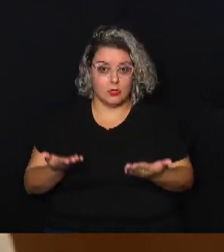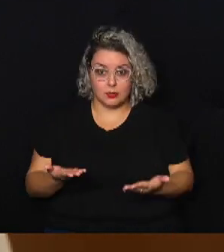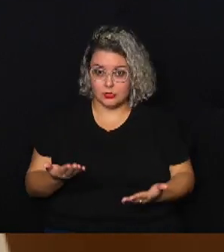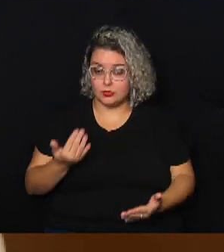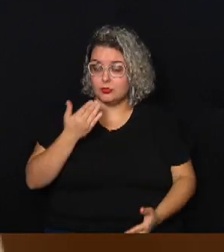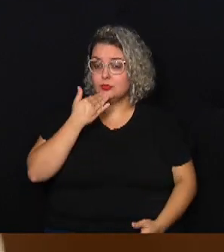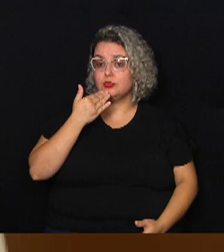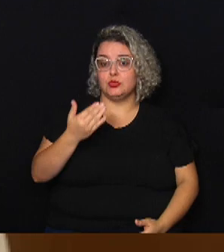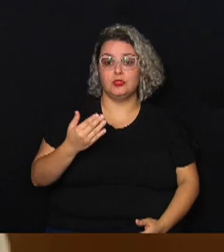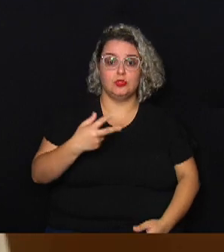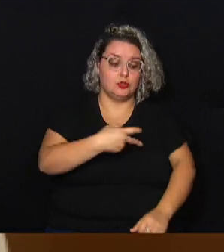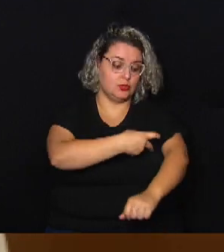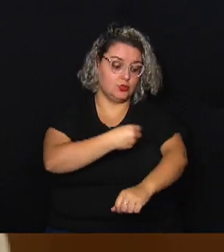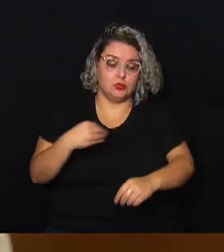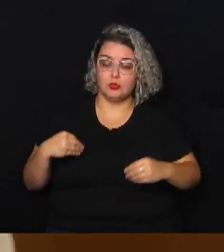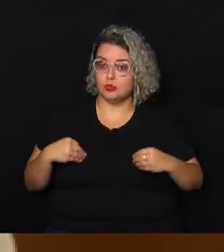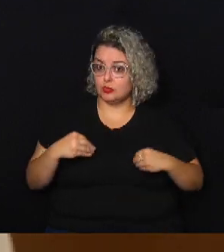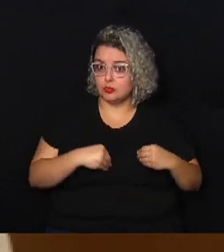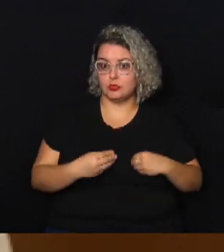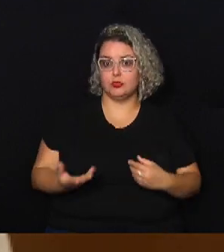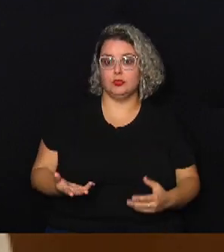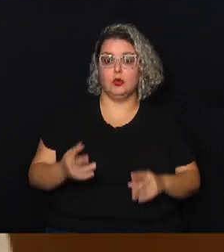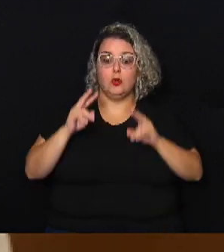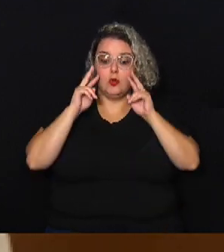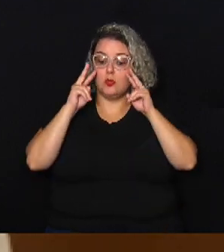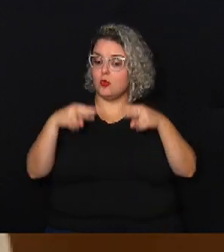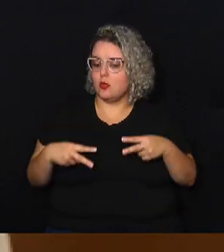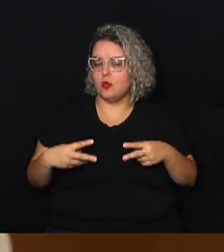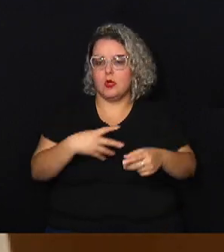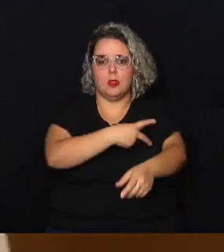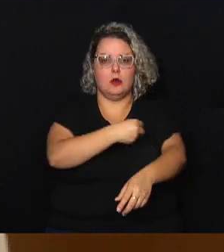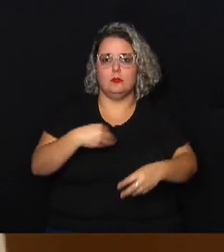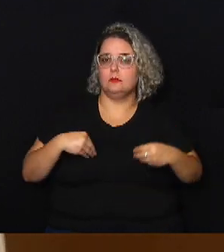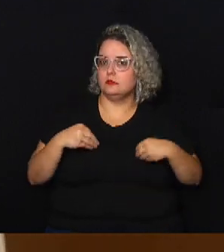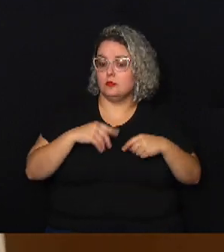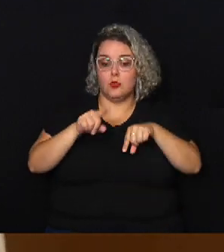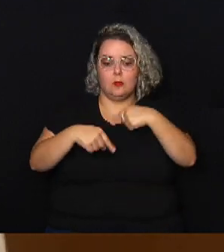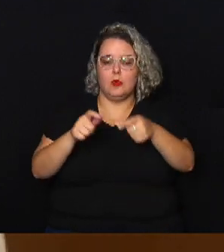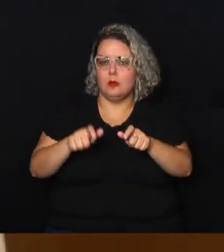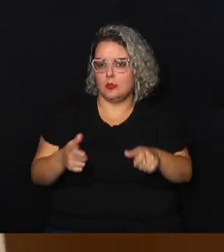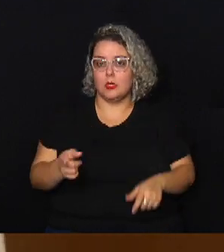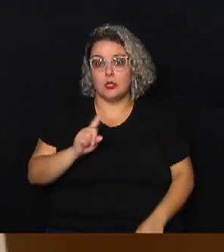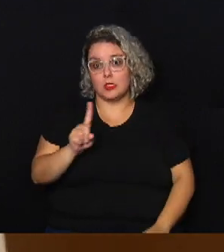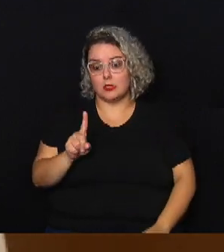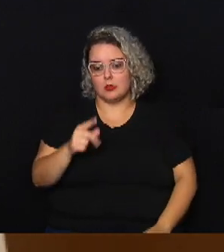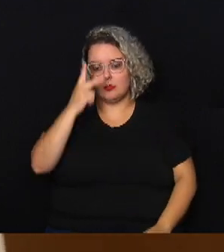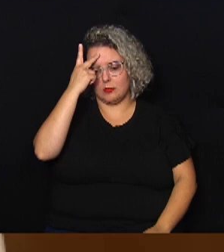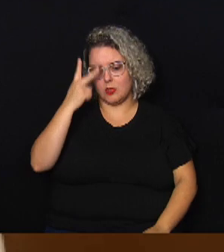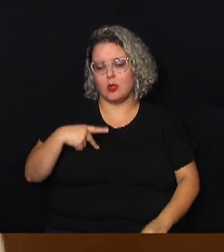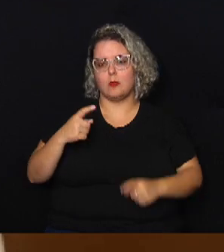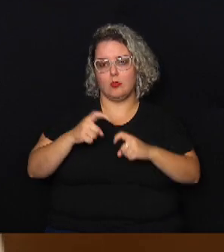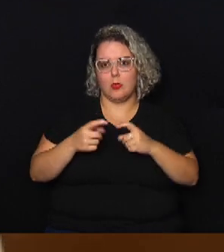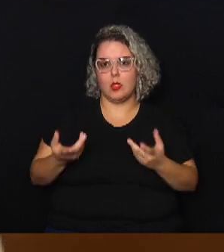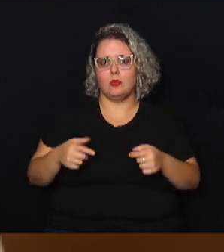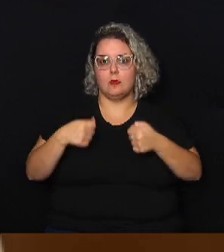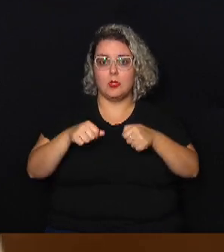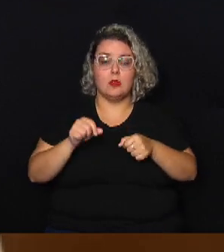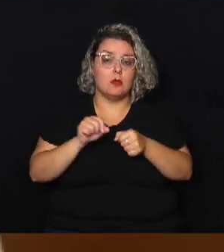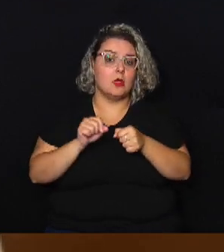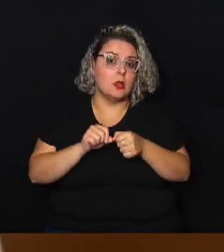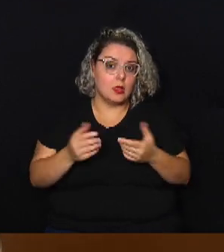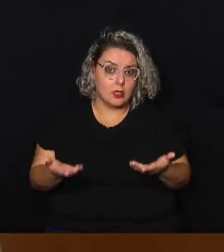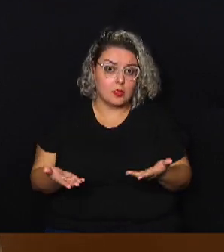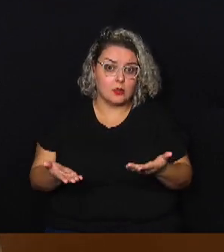solicitação de exame, olhar os exames para uma outra pessoa que não médico, né? Eu preciso fazer isso até mesmo conversar